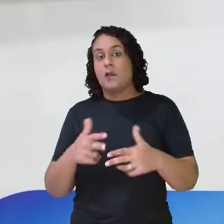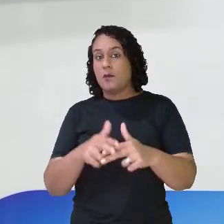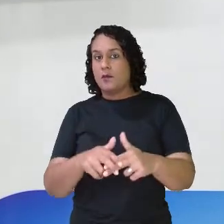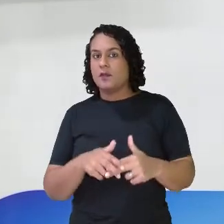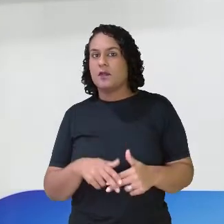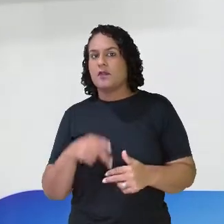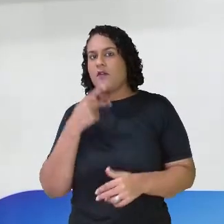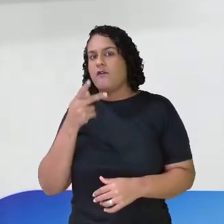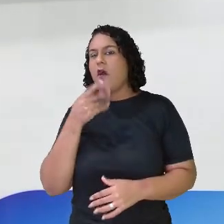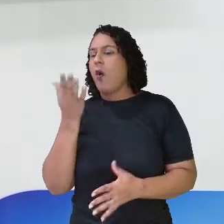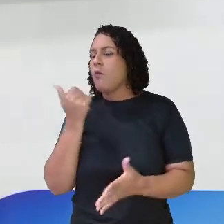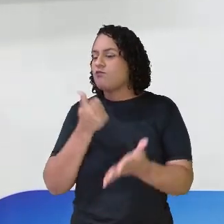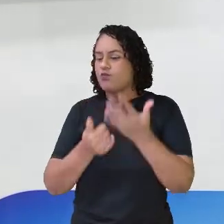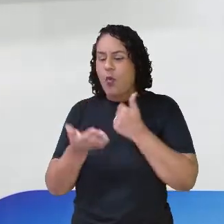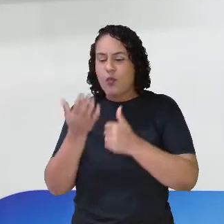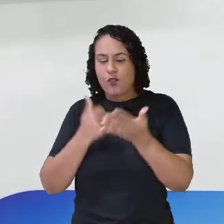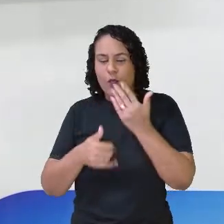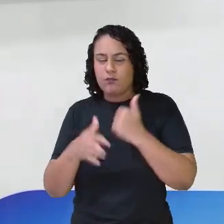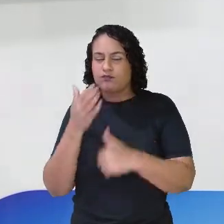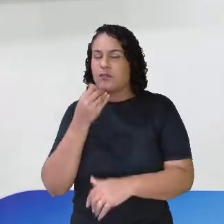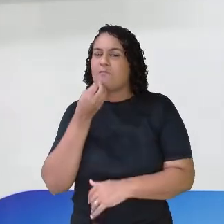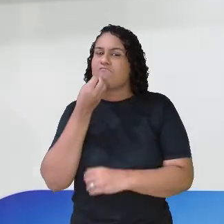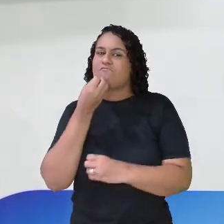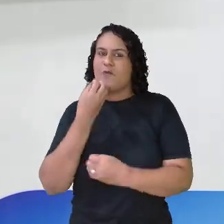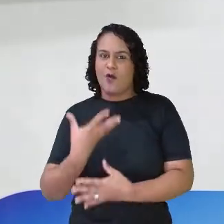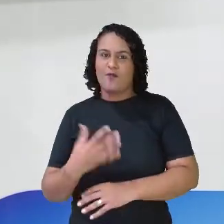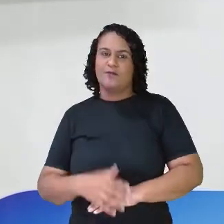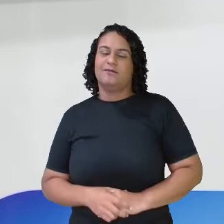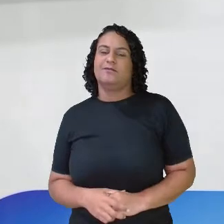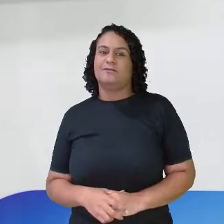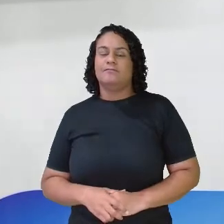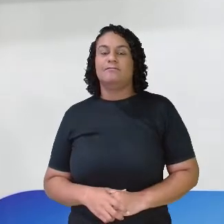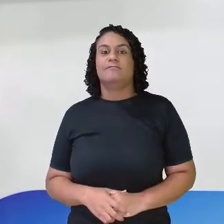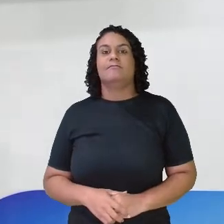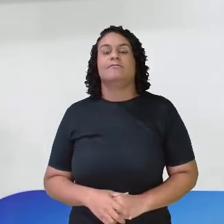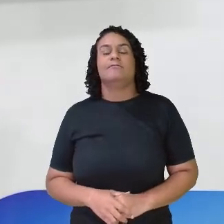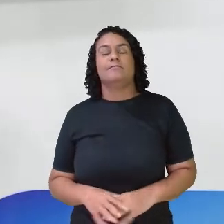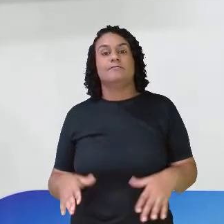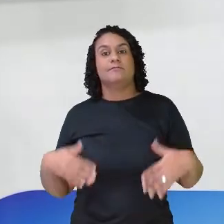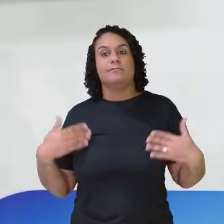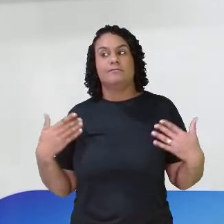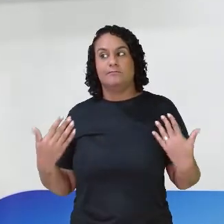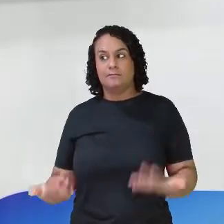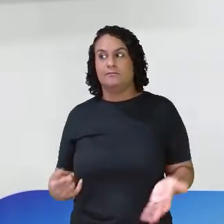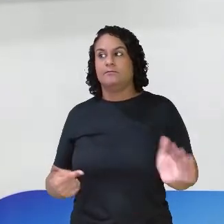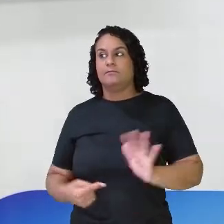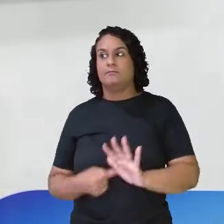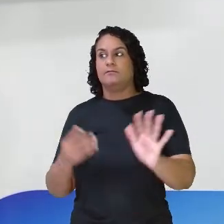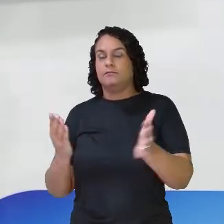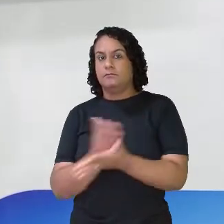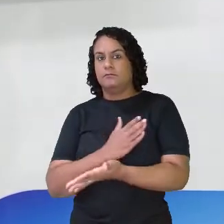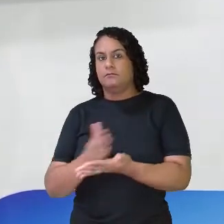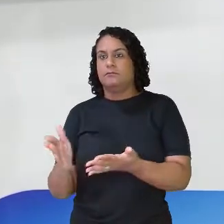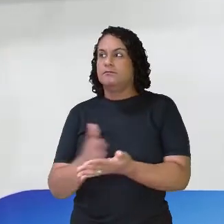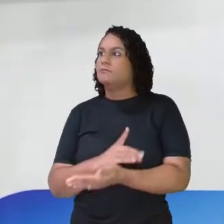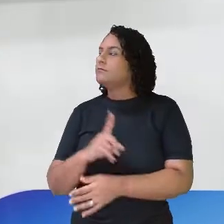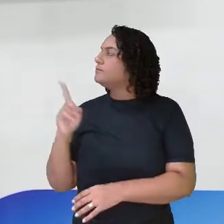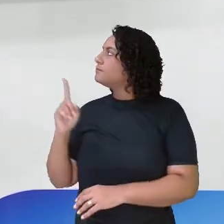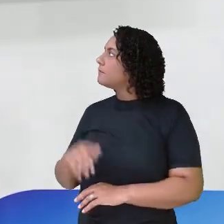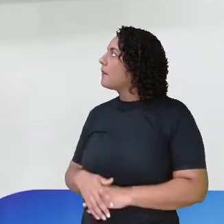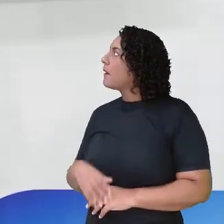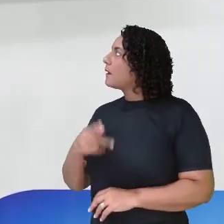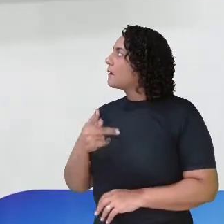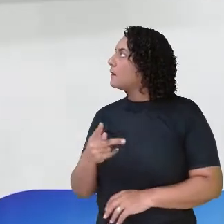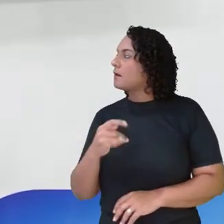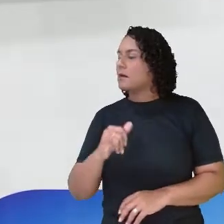é bom demais. Vamos embora, vamos seguir a aula. Então, gente, eu trouxe alguns exemplos. Ó, a pirâmide,